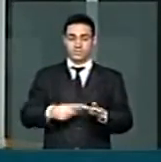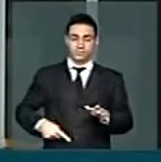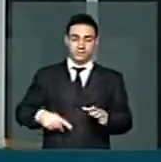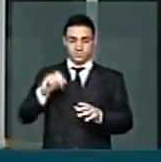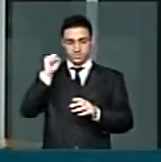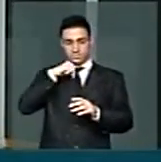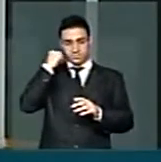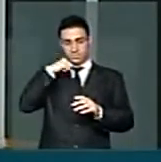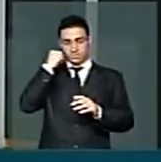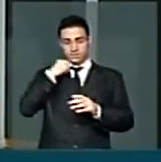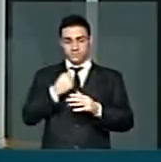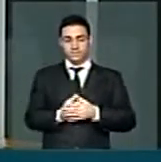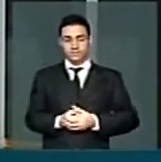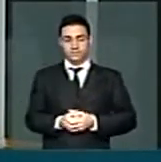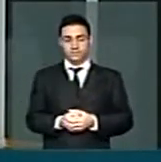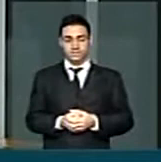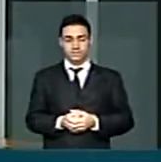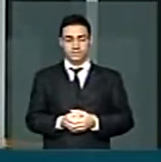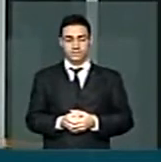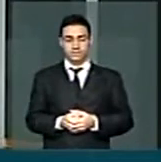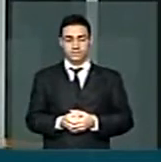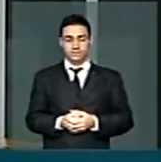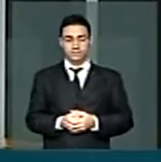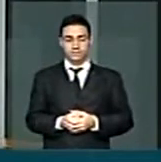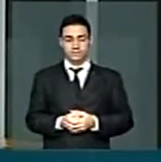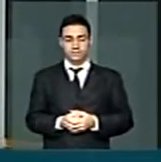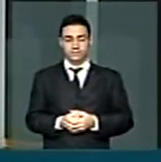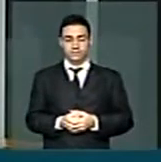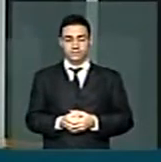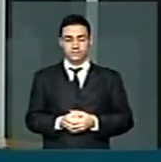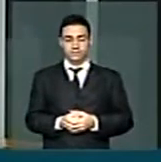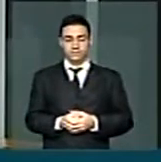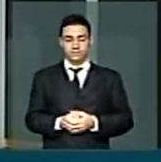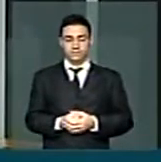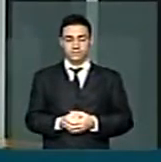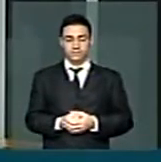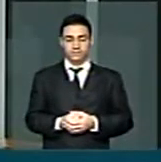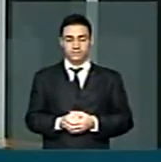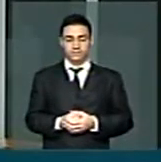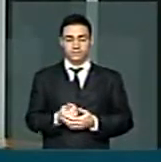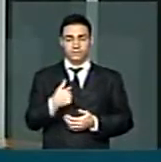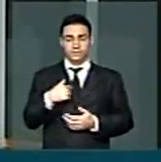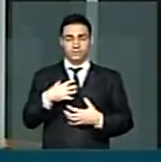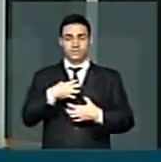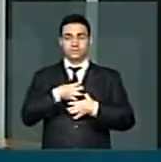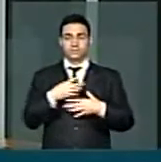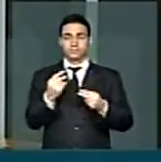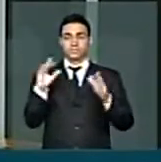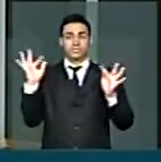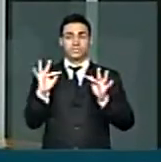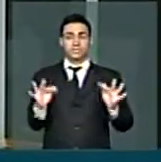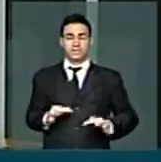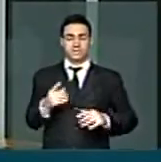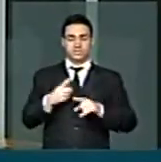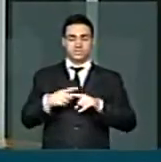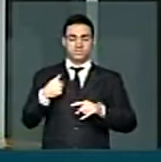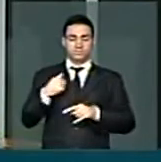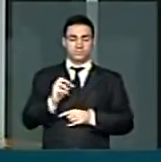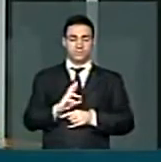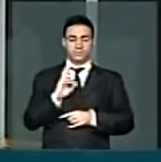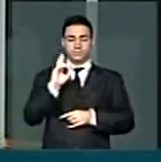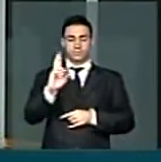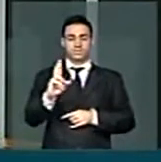Federal, eu posso dizer aos presentes que honro-me por representar